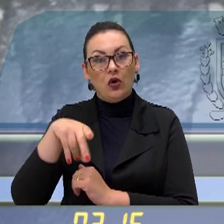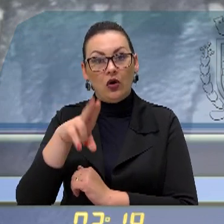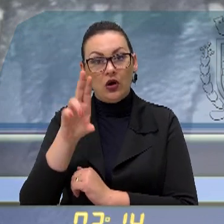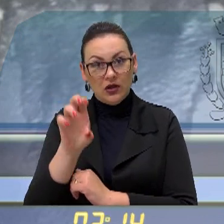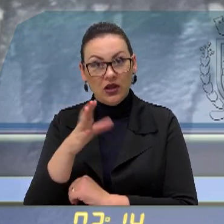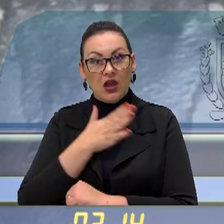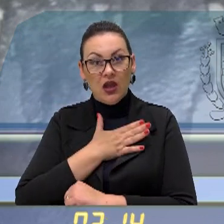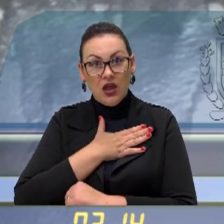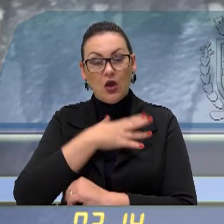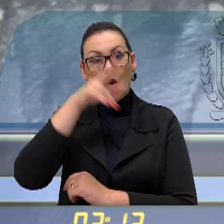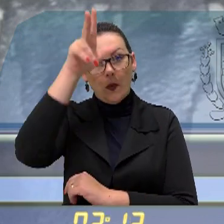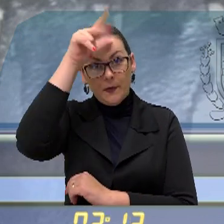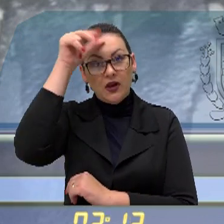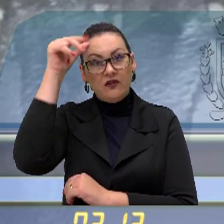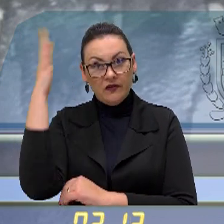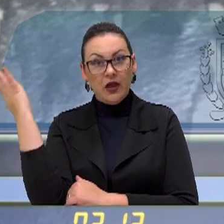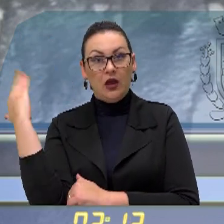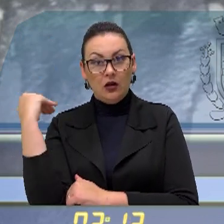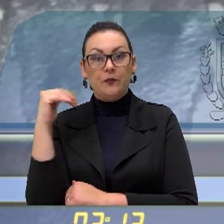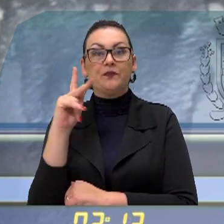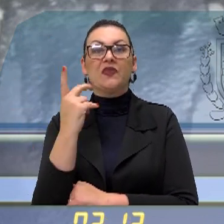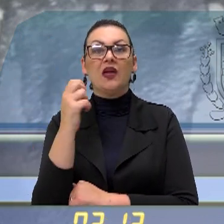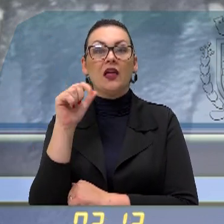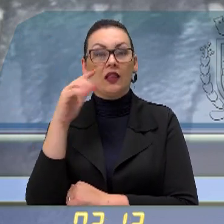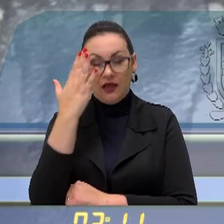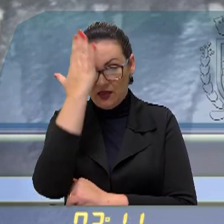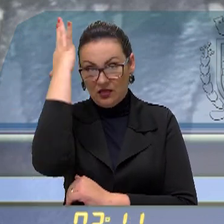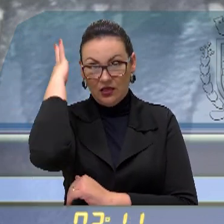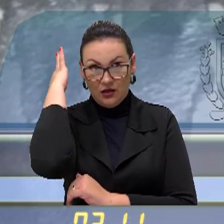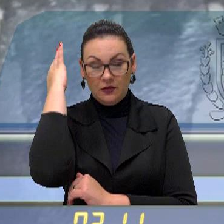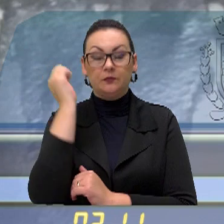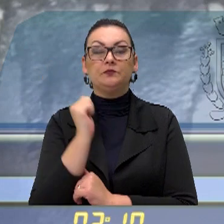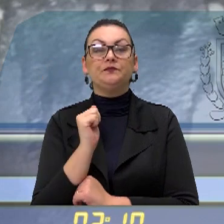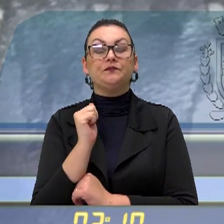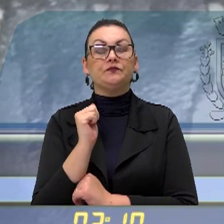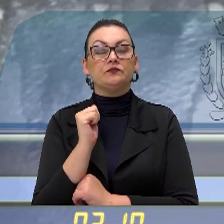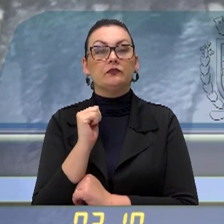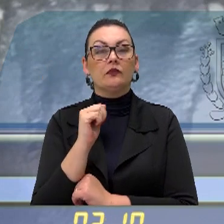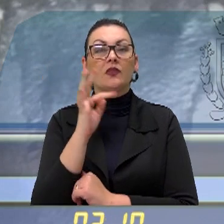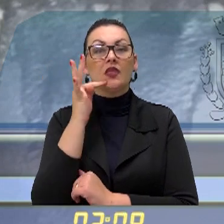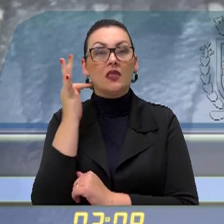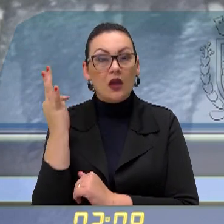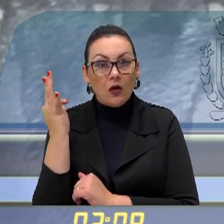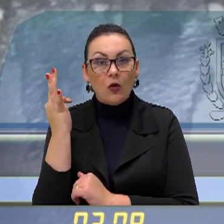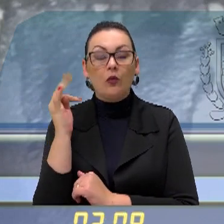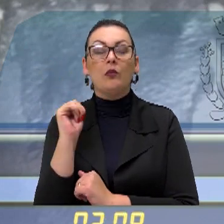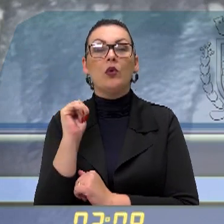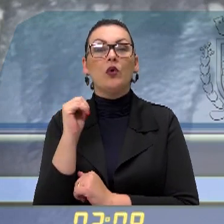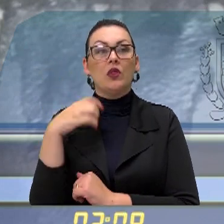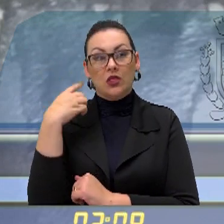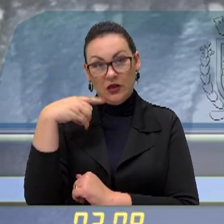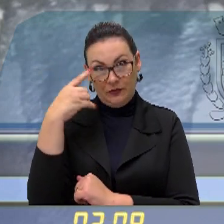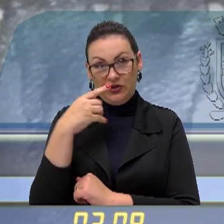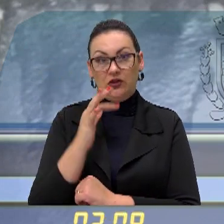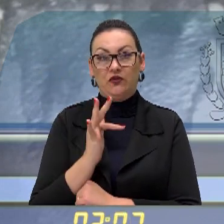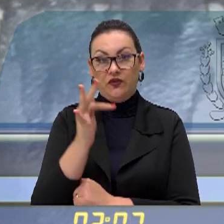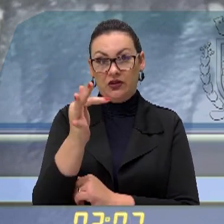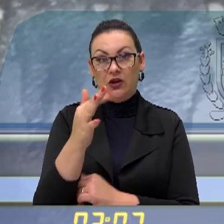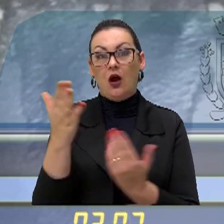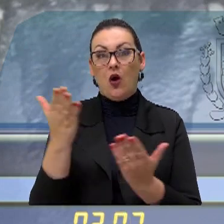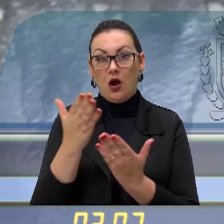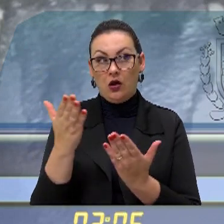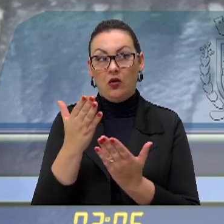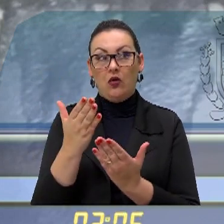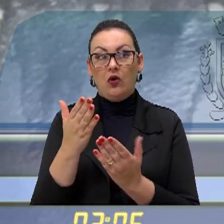era prefeito na época. A Helena. O Telmo, deputado federal, com hoje a